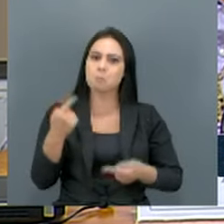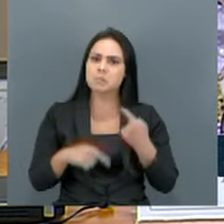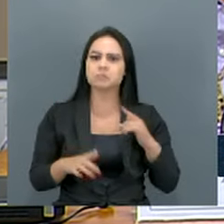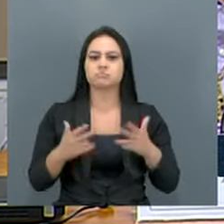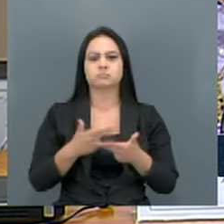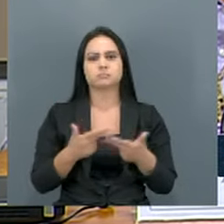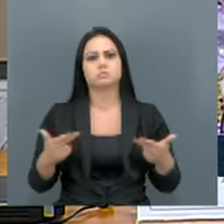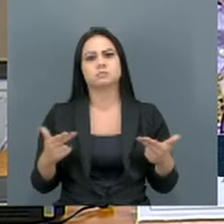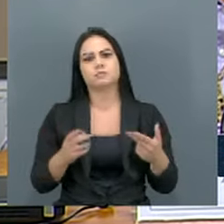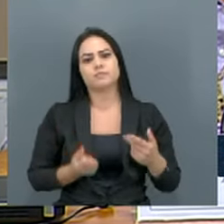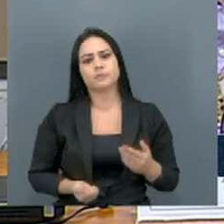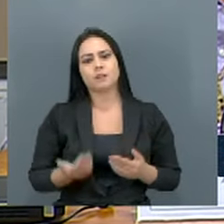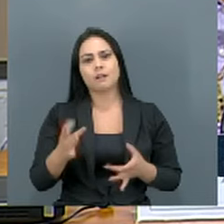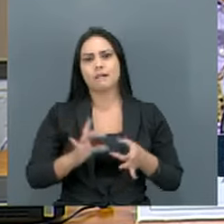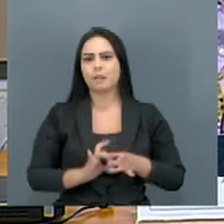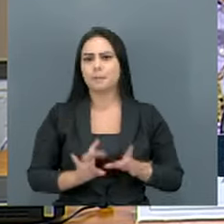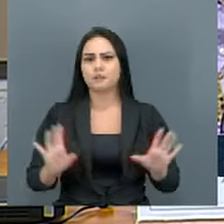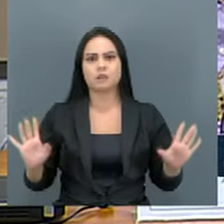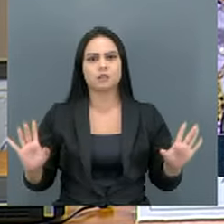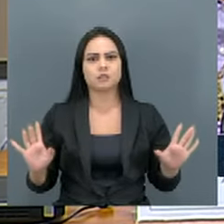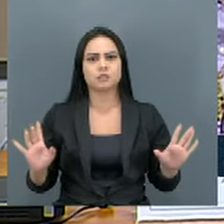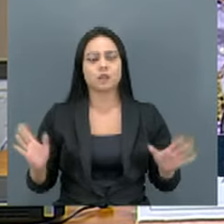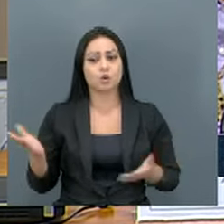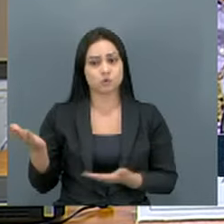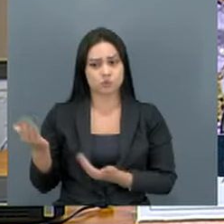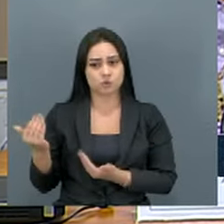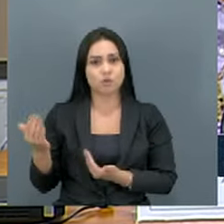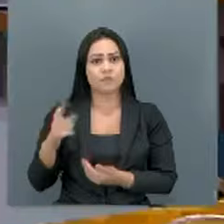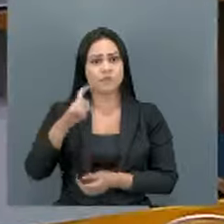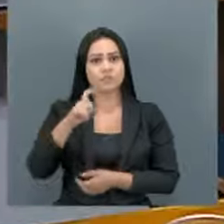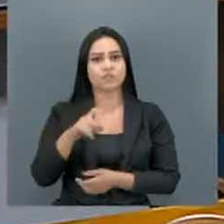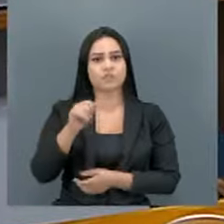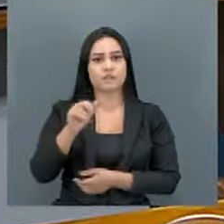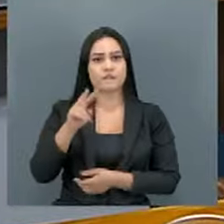isso, dado essa liberdade aos jovens Chavantes que